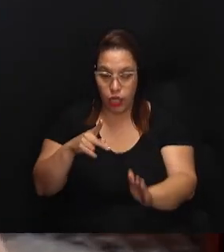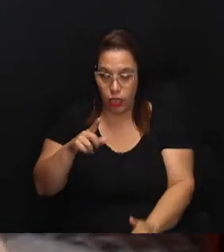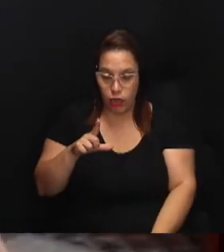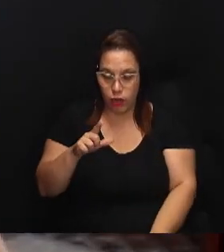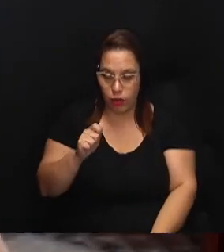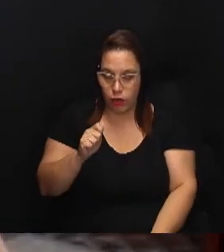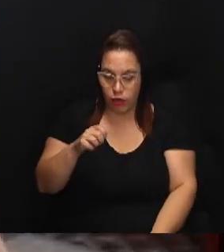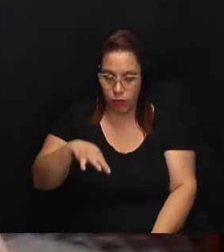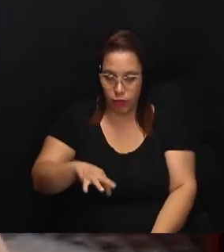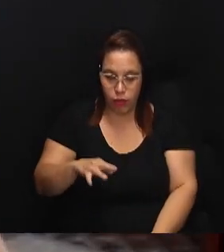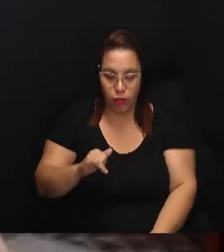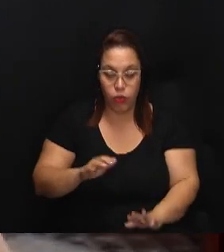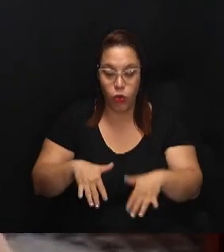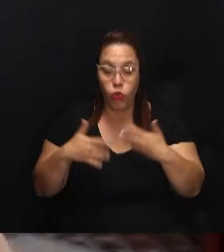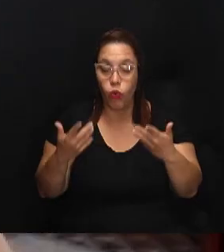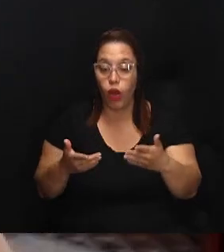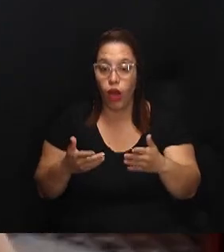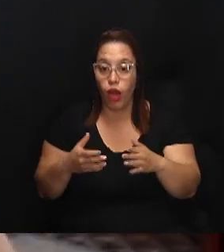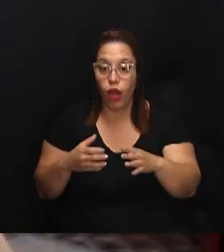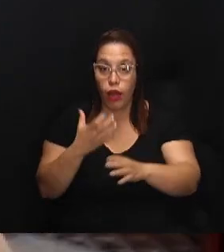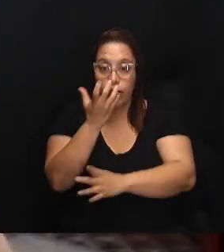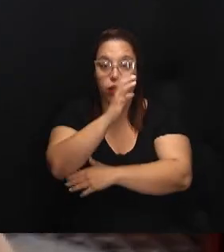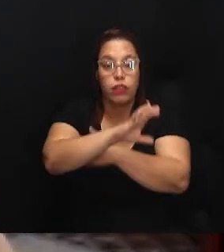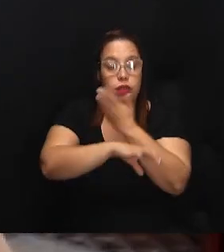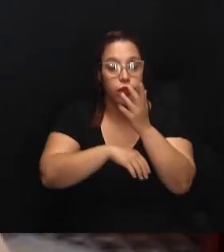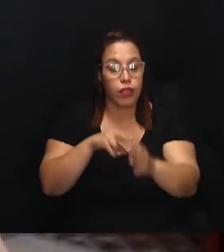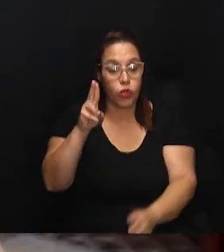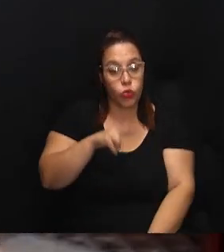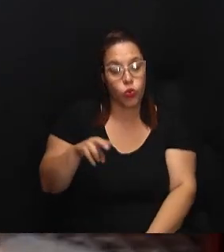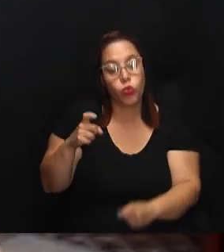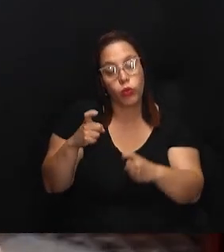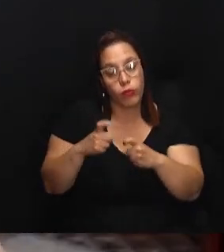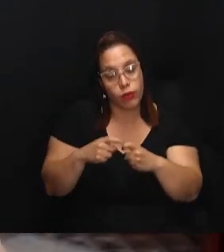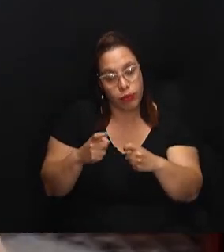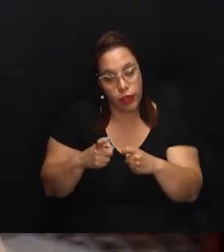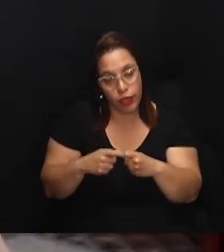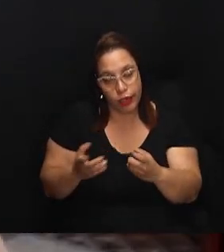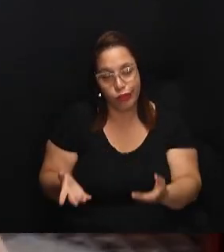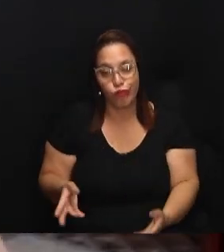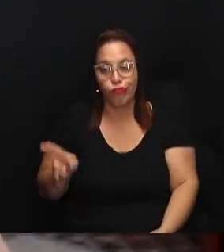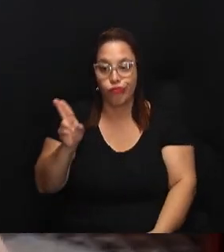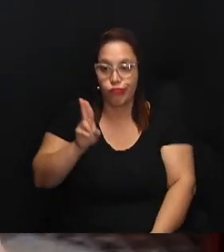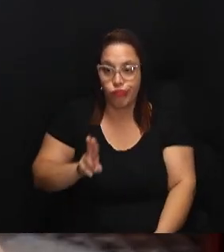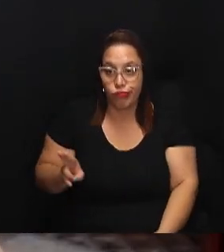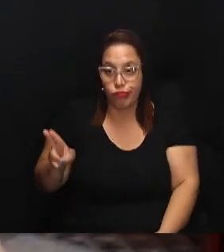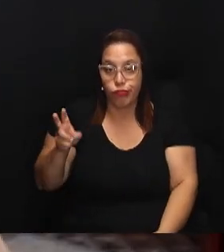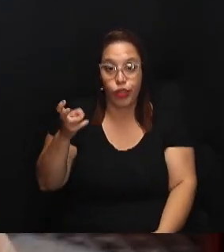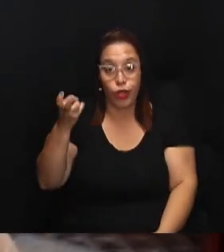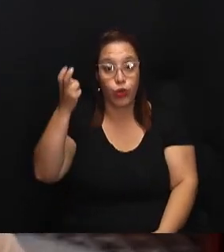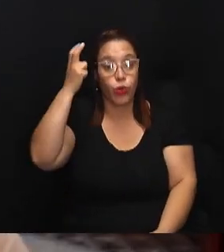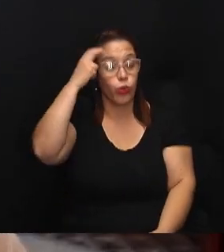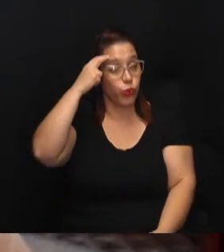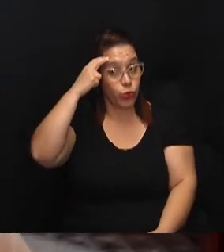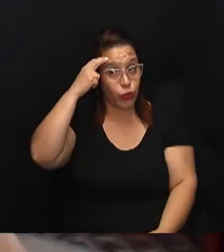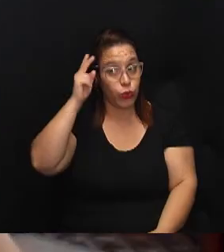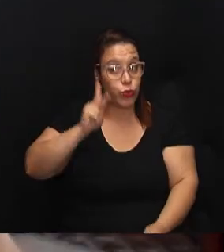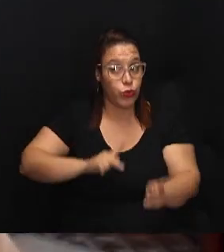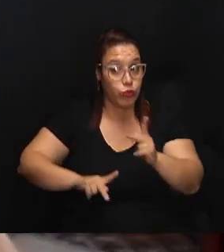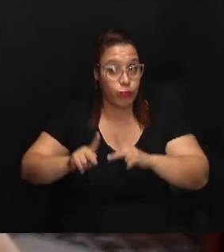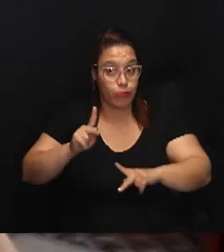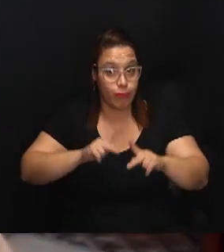de plantas, de árvores, quais as espécies têm usos medicinais, quais as espécies têm usos na